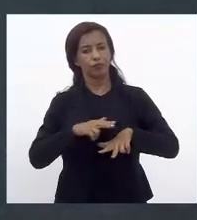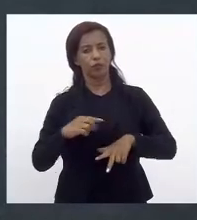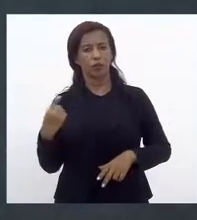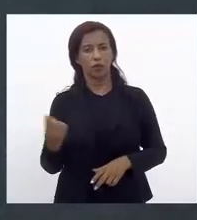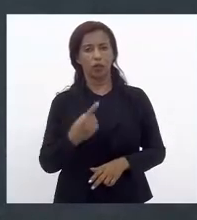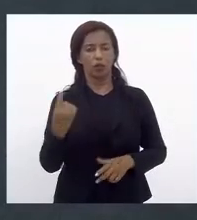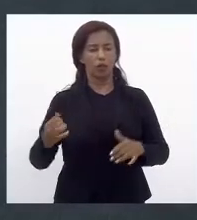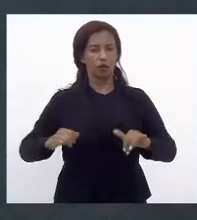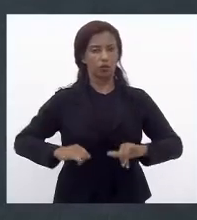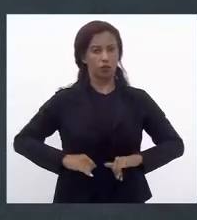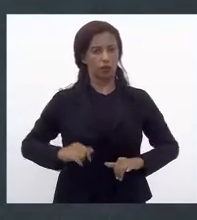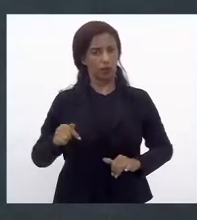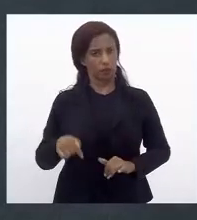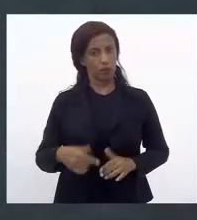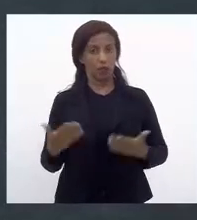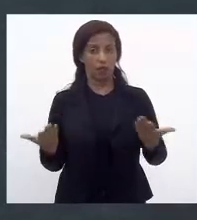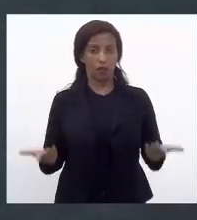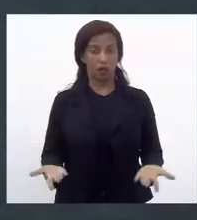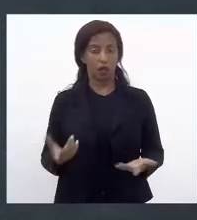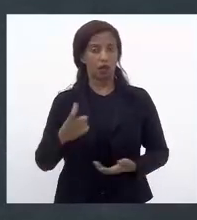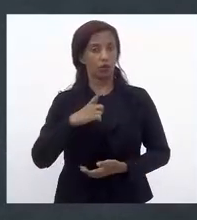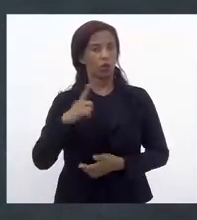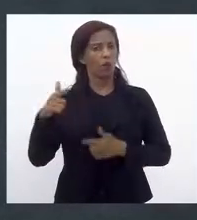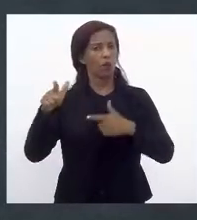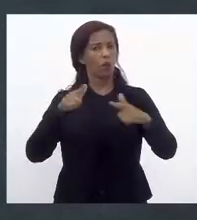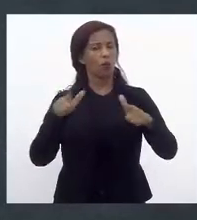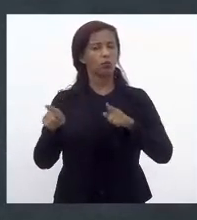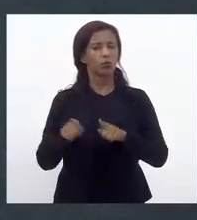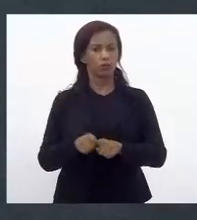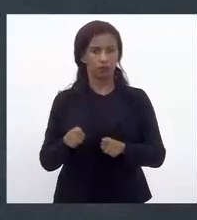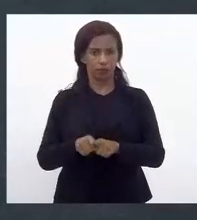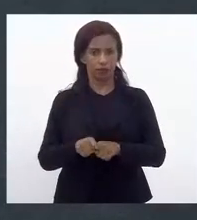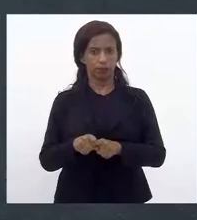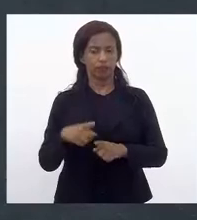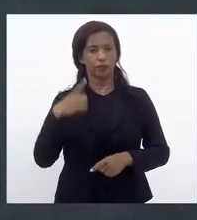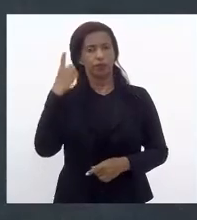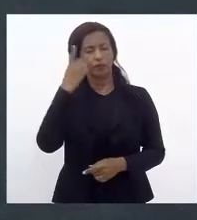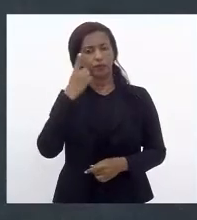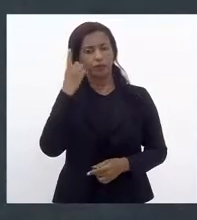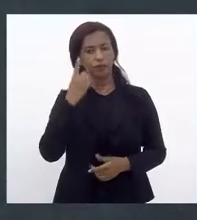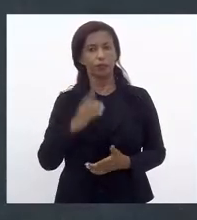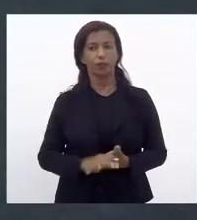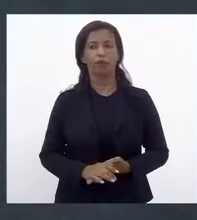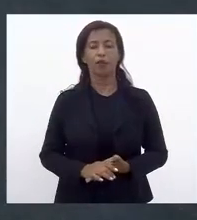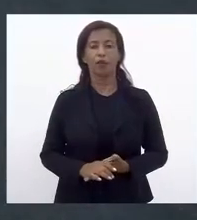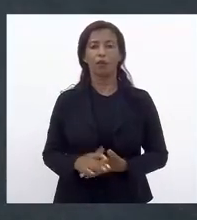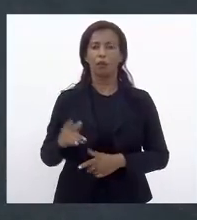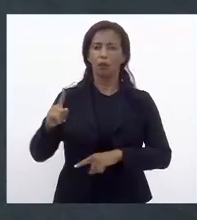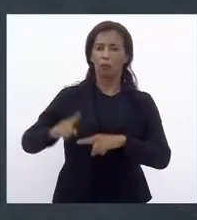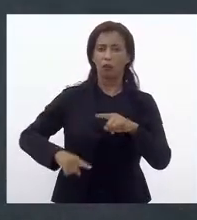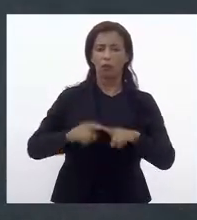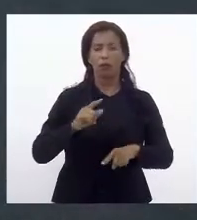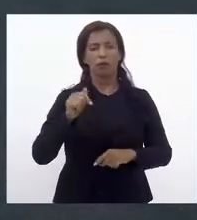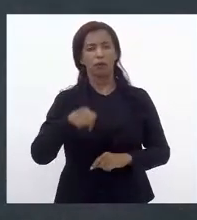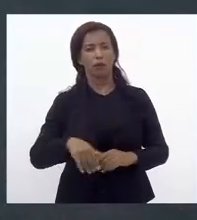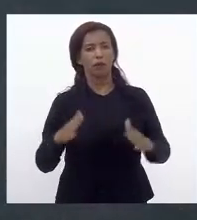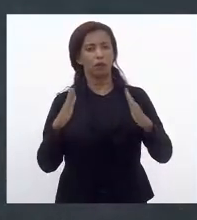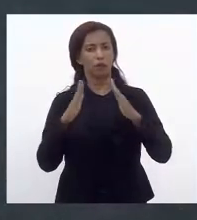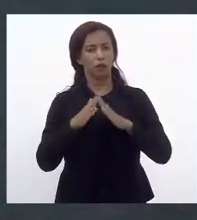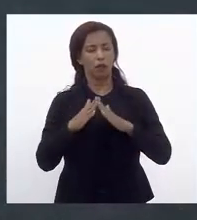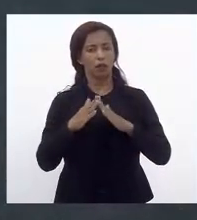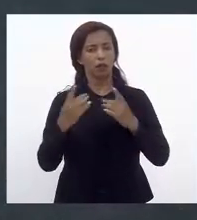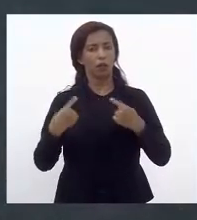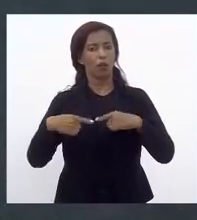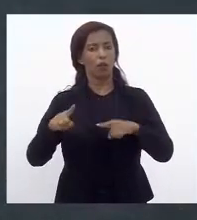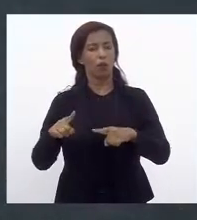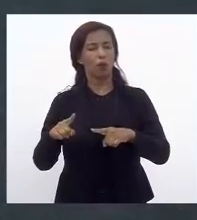nós sofremos aqui. É claro que temos outras, inclusive, deputada enfermeira Rejane, ferramentas dentro dessa casa para combater